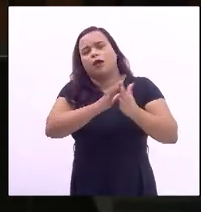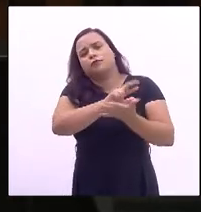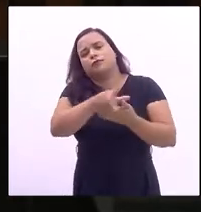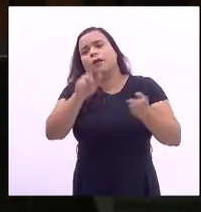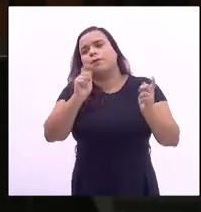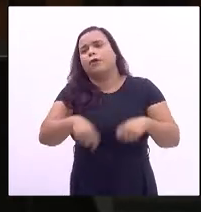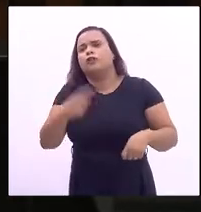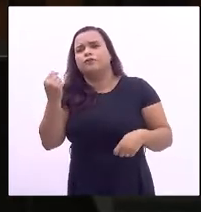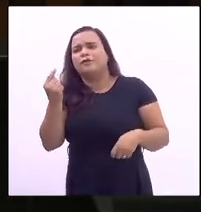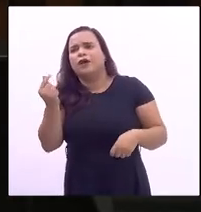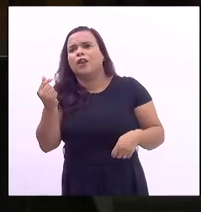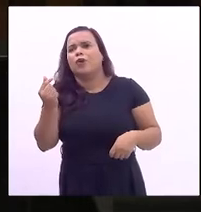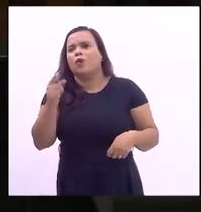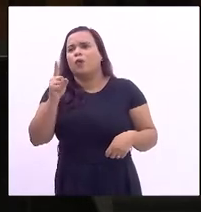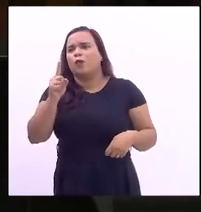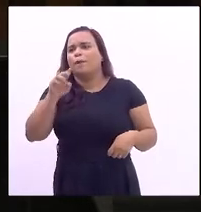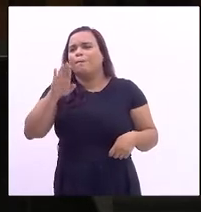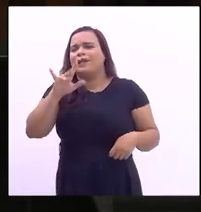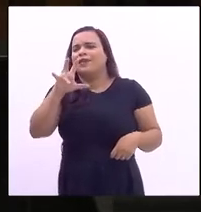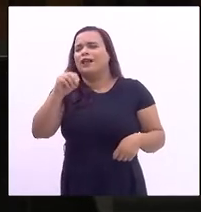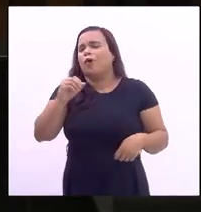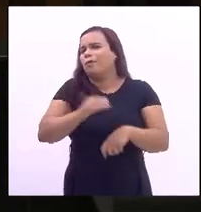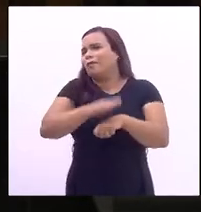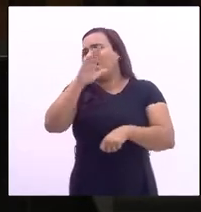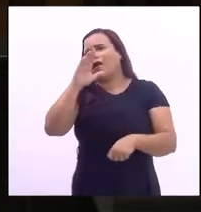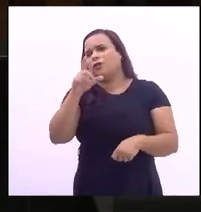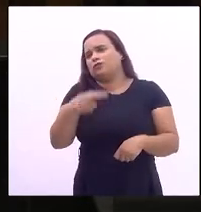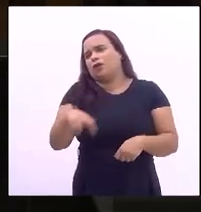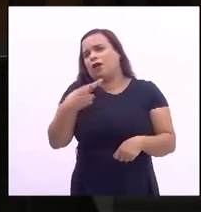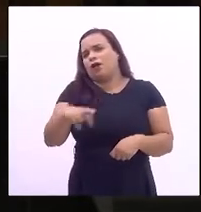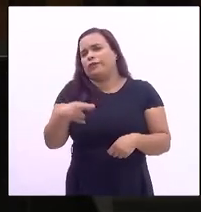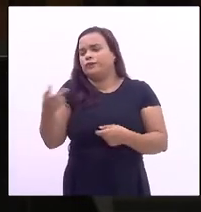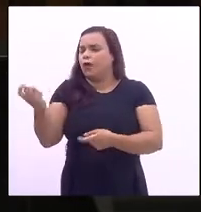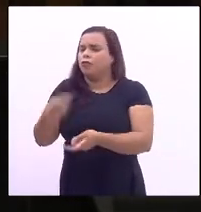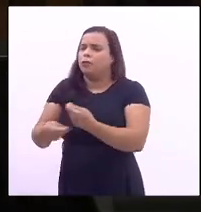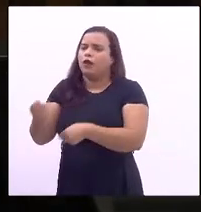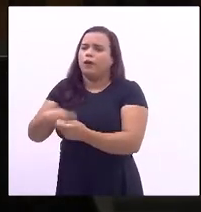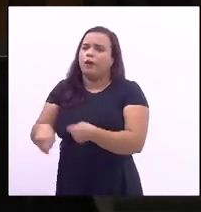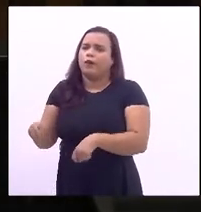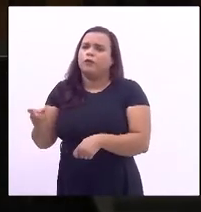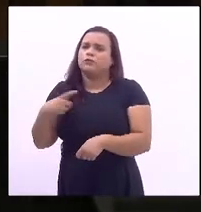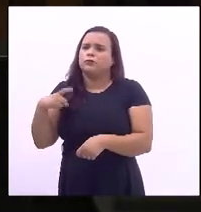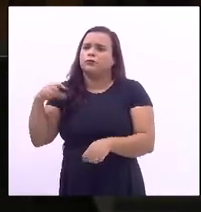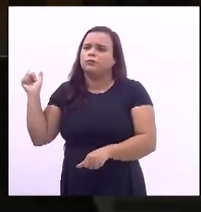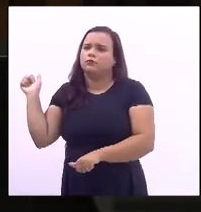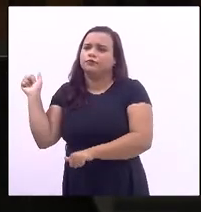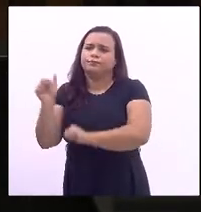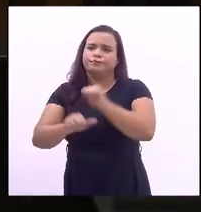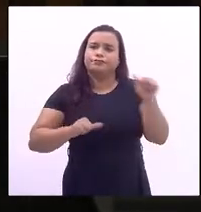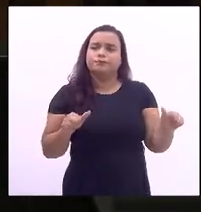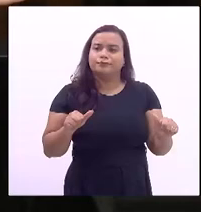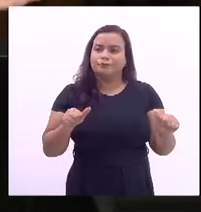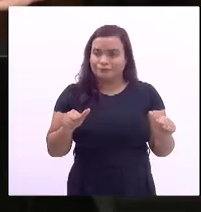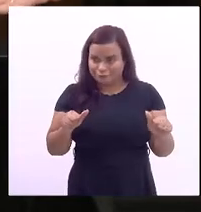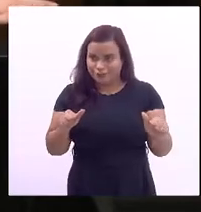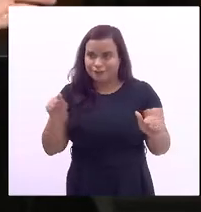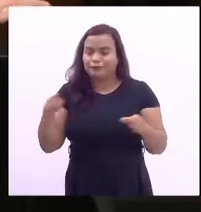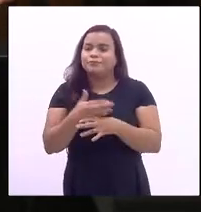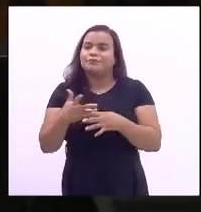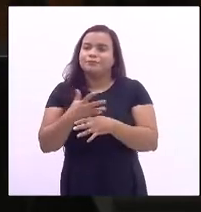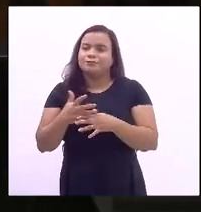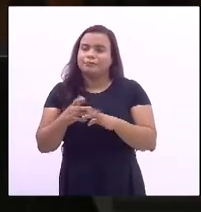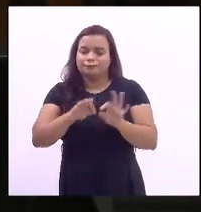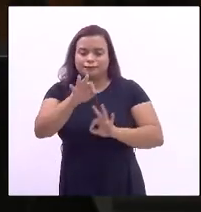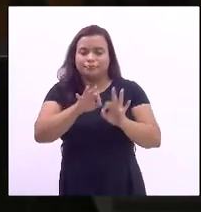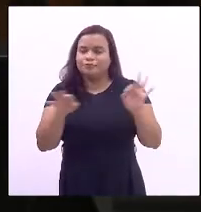ter um valor de faz de mais um milhão de reais sendo negociado no meio de uma mudança nos o riscos da